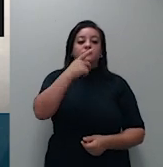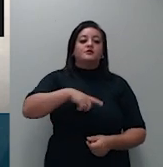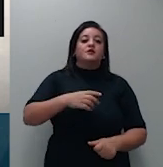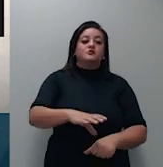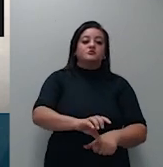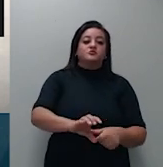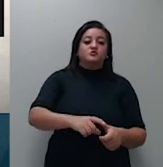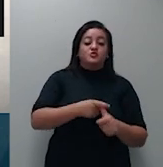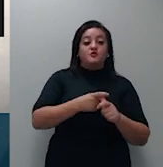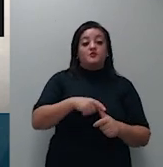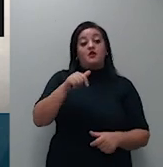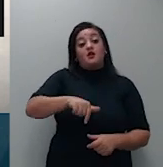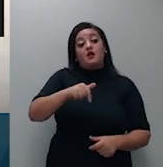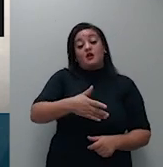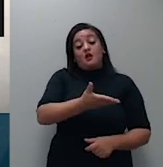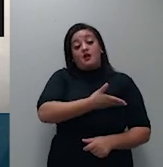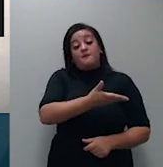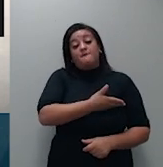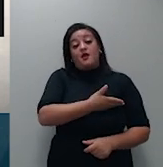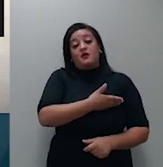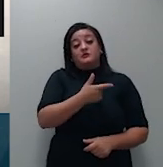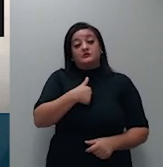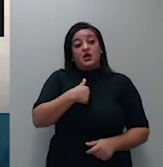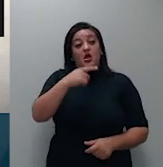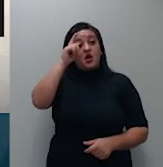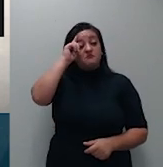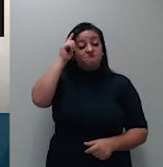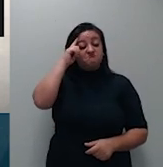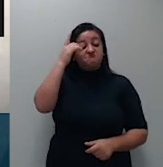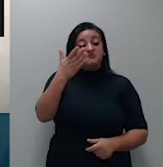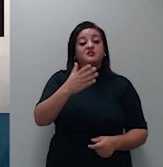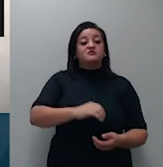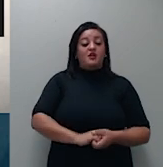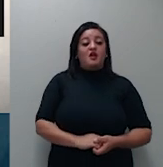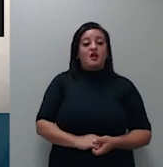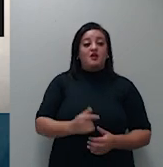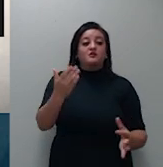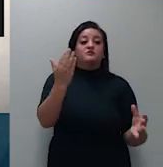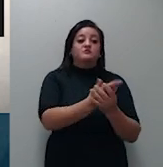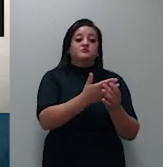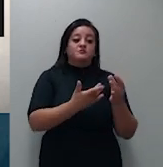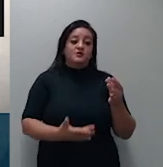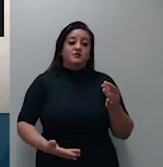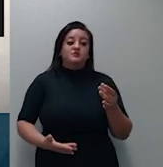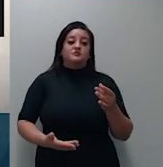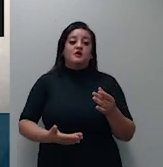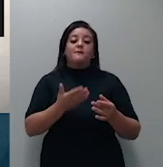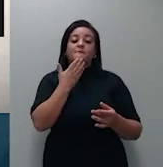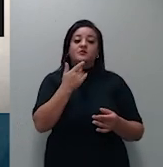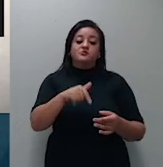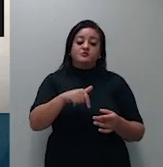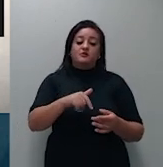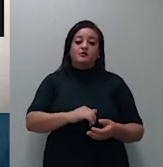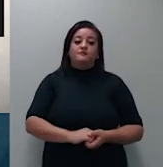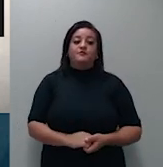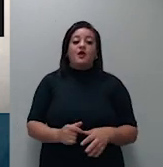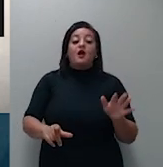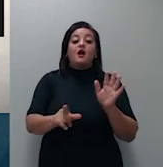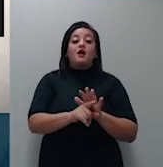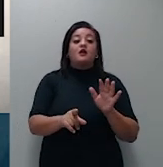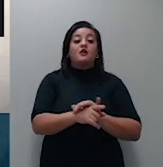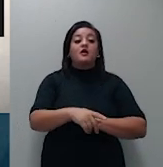dos credores e aqui nesses colegas o ponto que me fez refletir nos embargos de declaração propostas